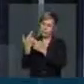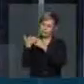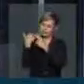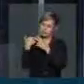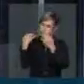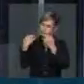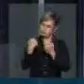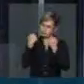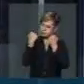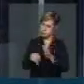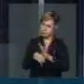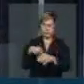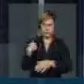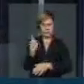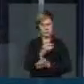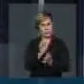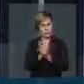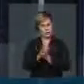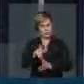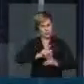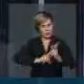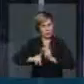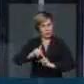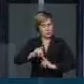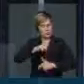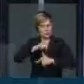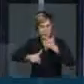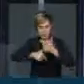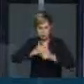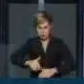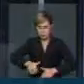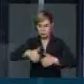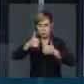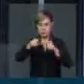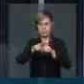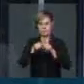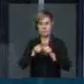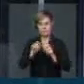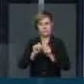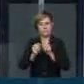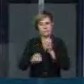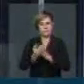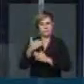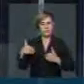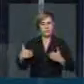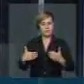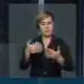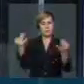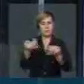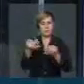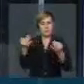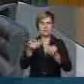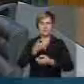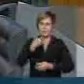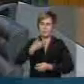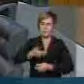tem com a nossa geração de fazer um grande trabalho e fazer o Ministério do Trabalho dar certo. Muito obrigado, senhor presidente.